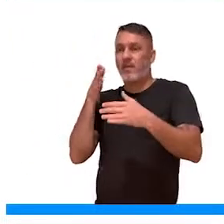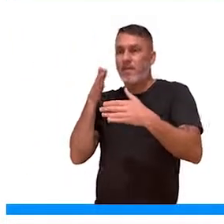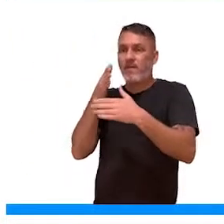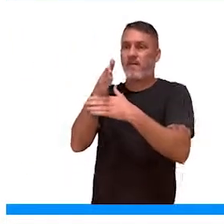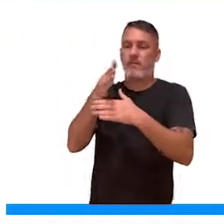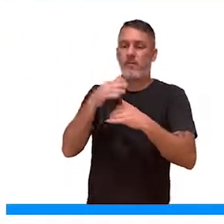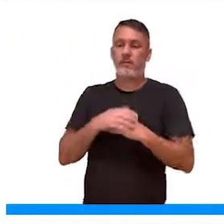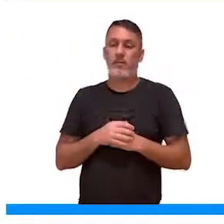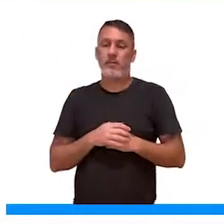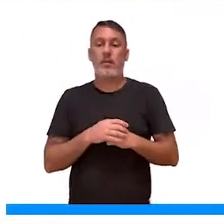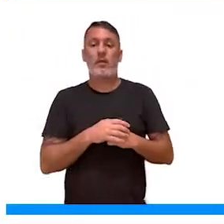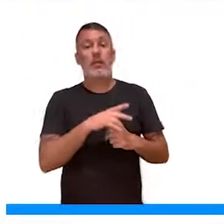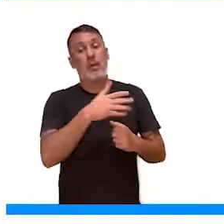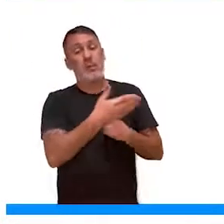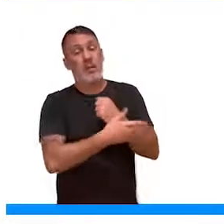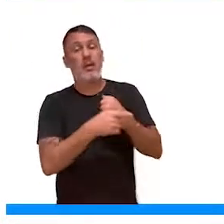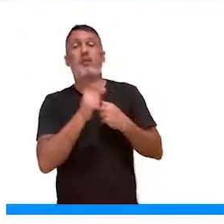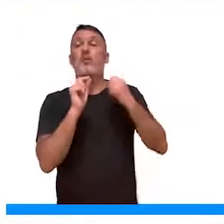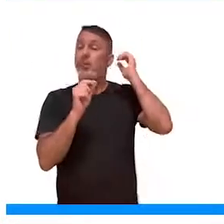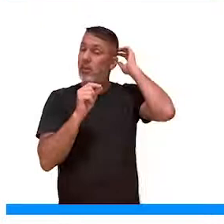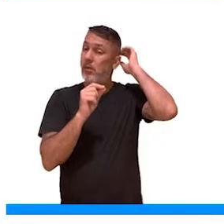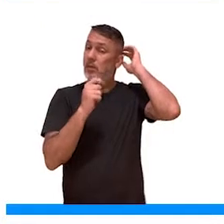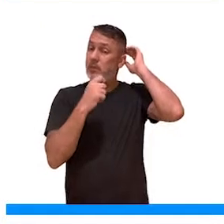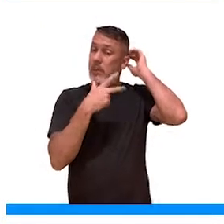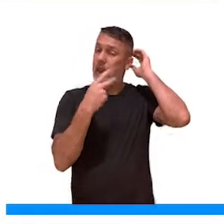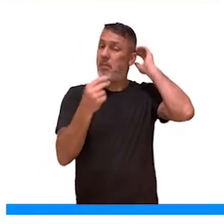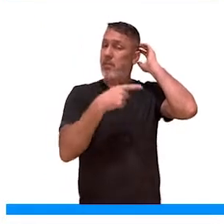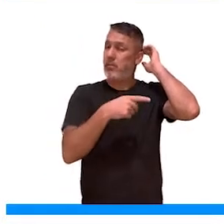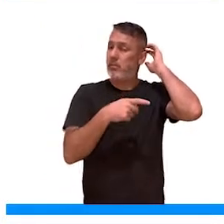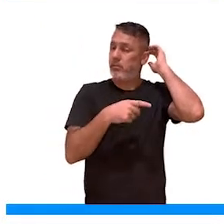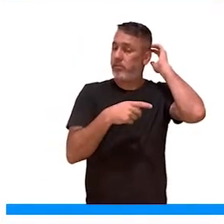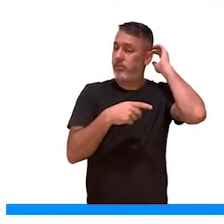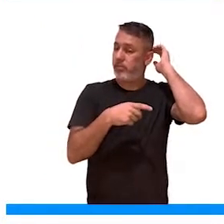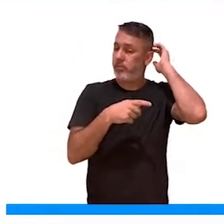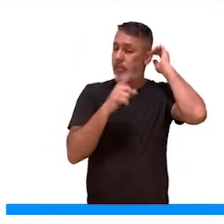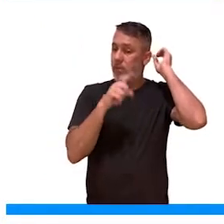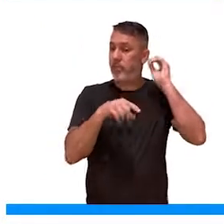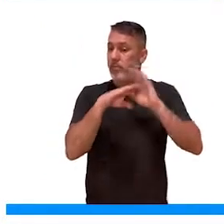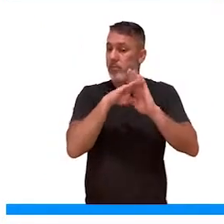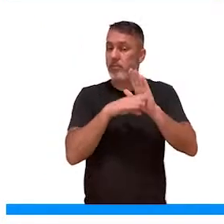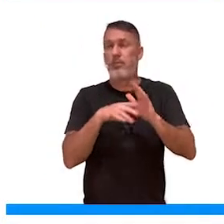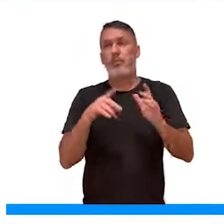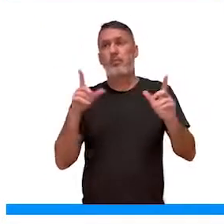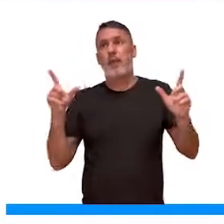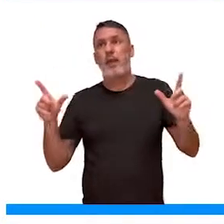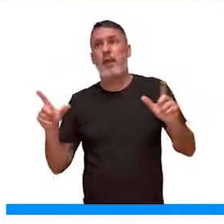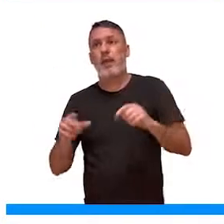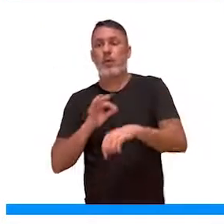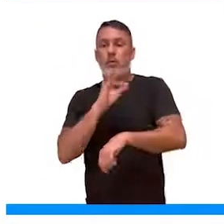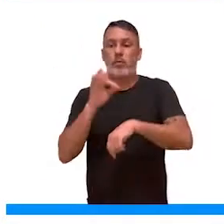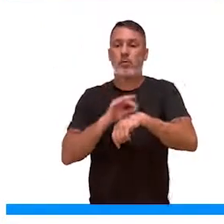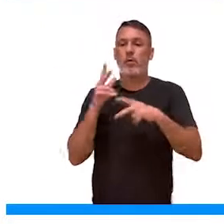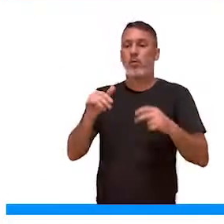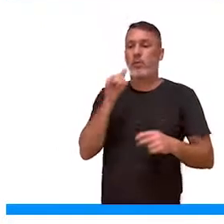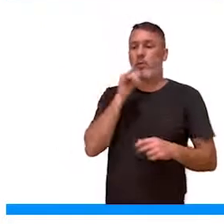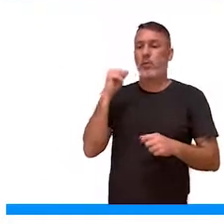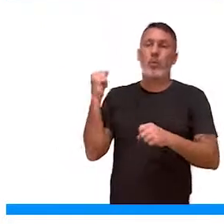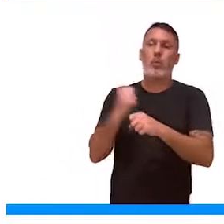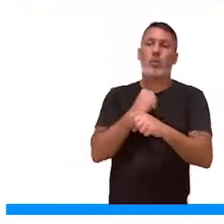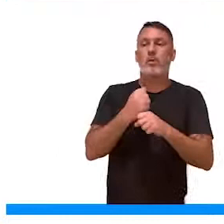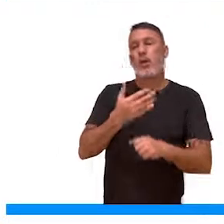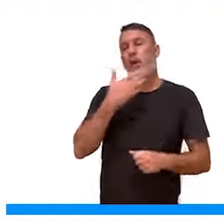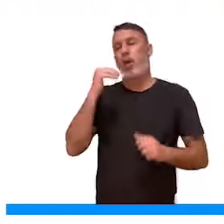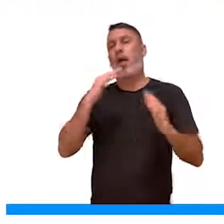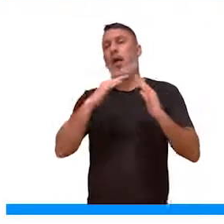ali. Então, basicamente, eliminação do vetor, né, por medidas que tornem ele menos propício, como, por